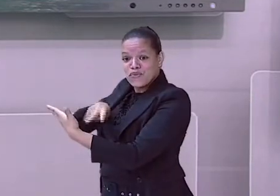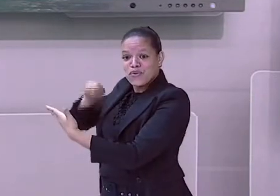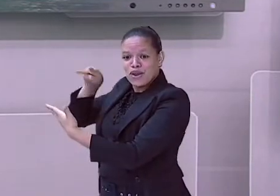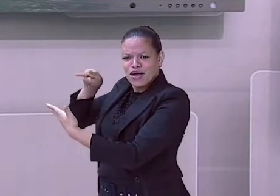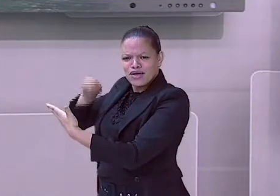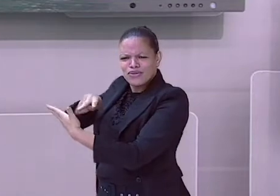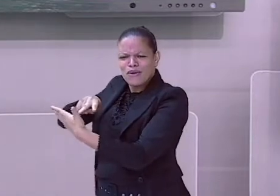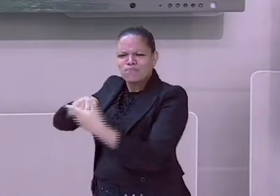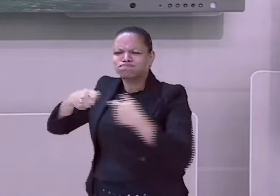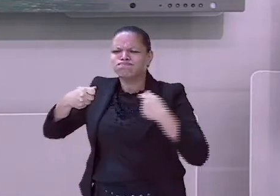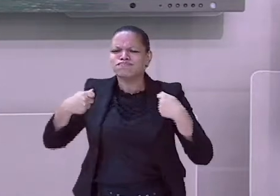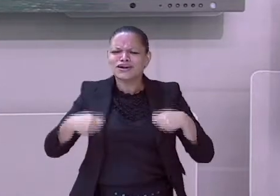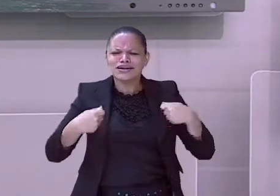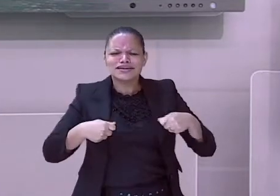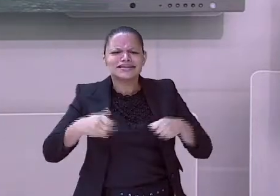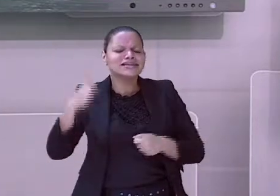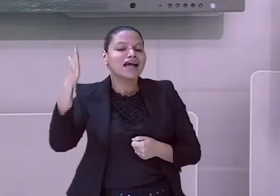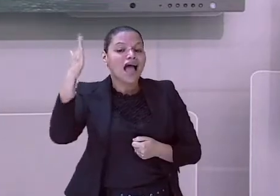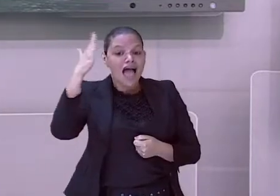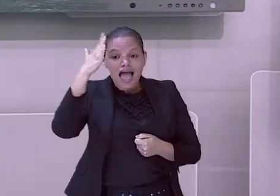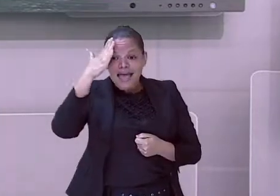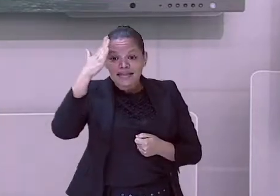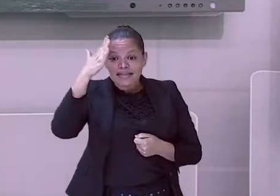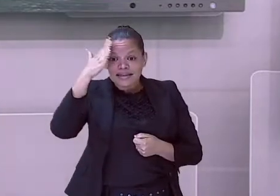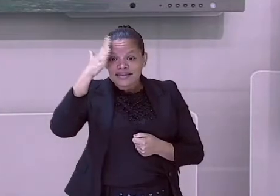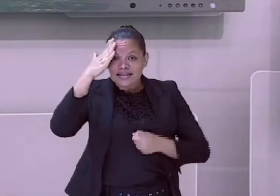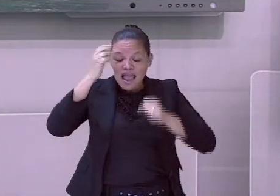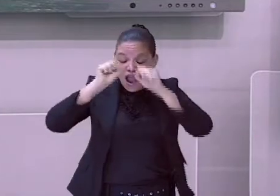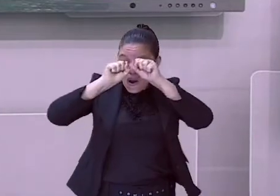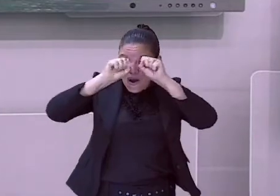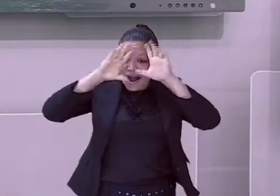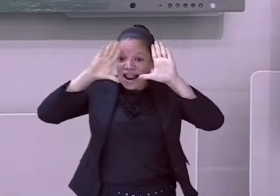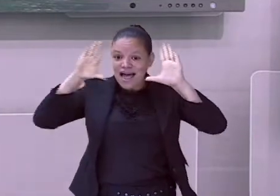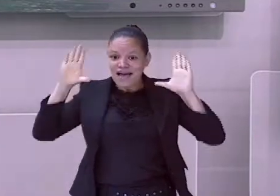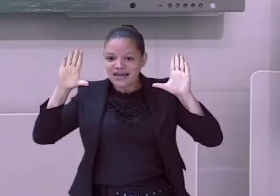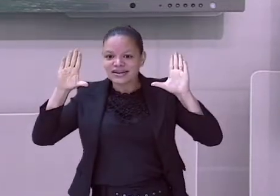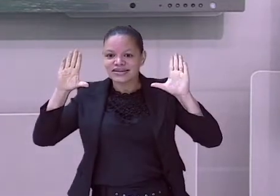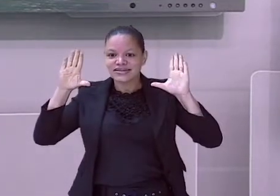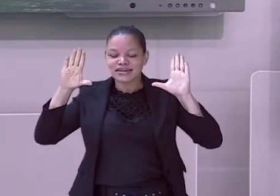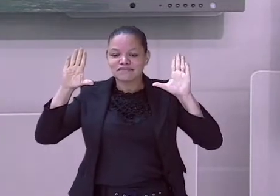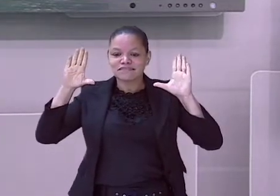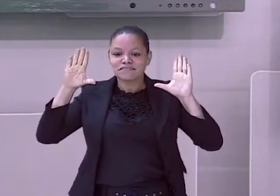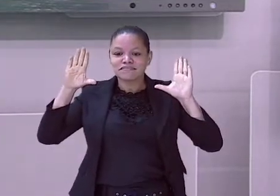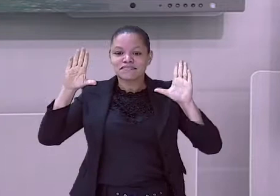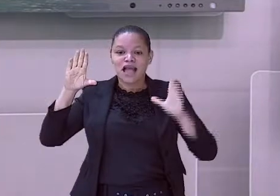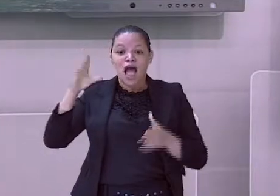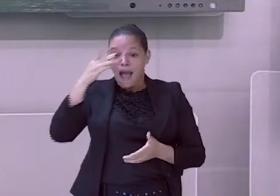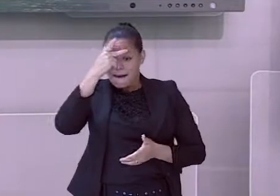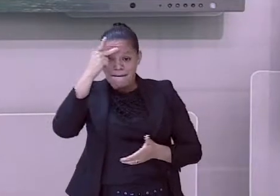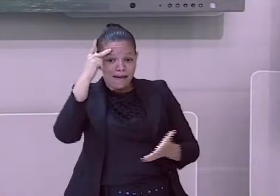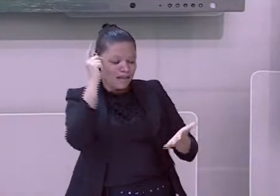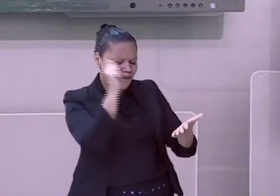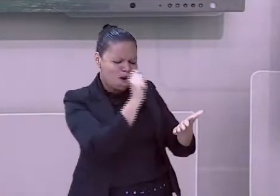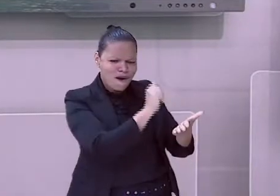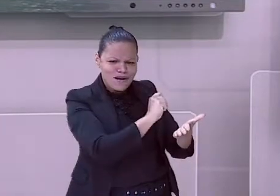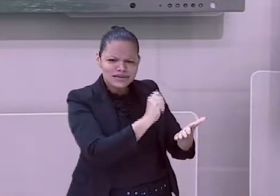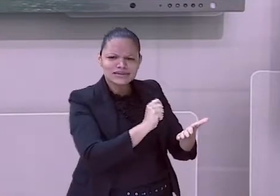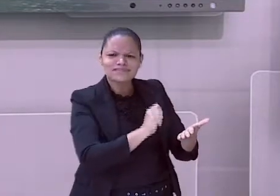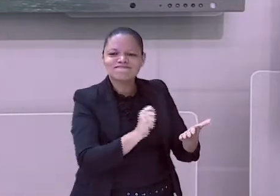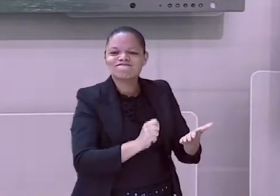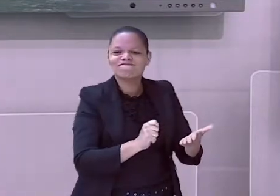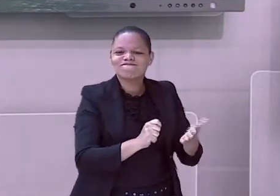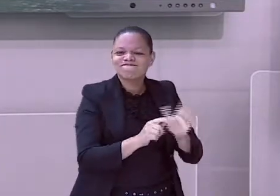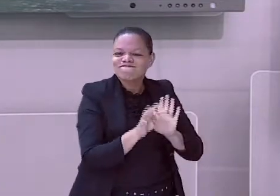que escreve o texto informativo. E o leitor? Pode ser